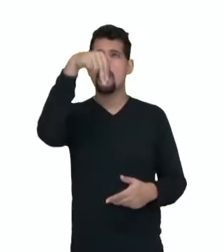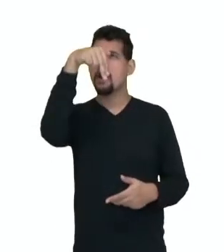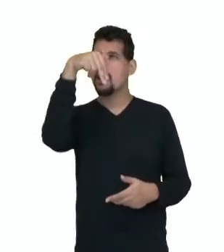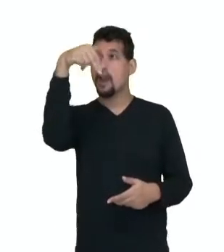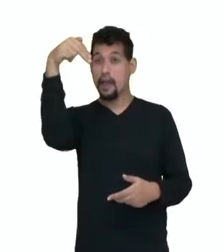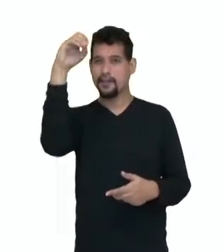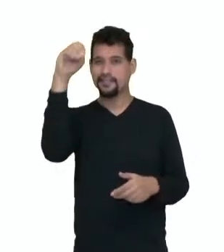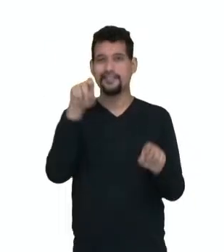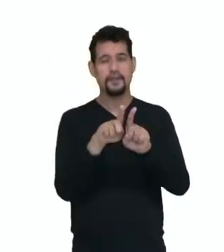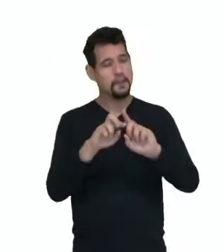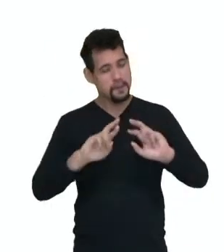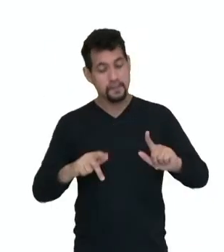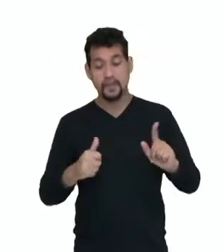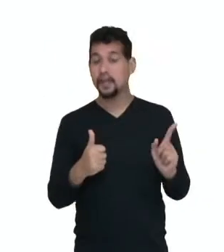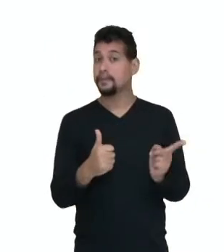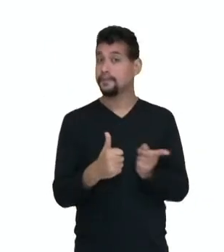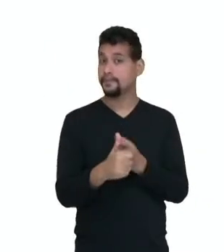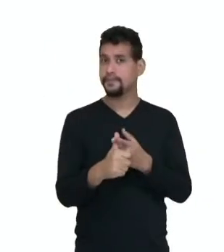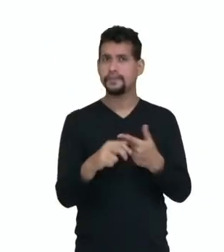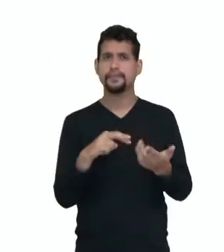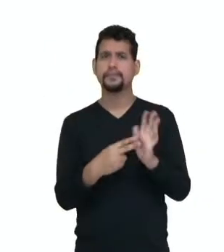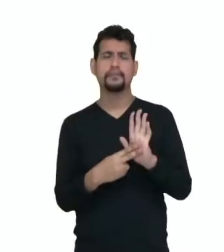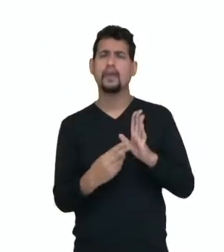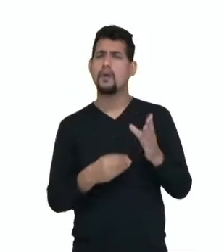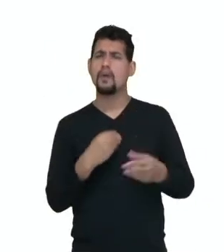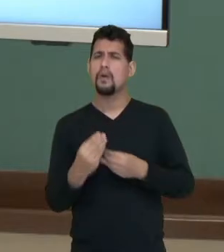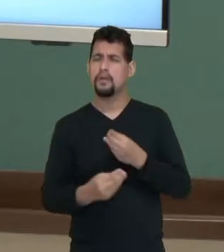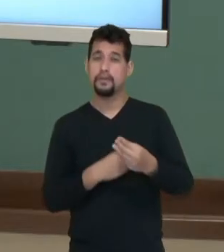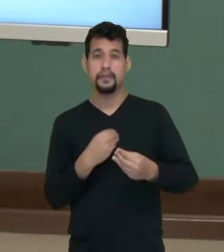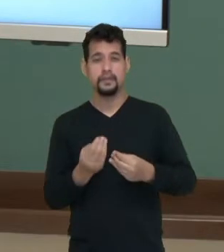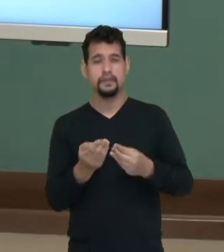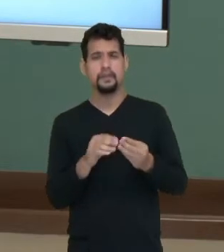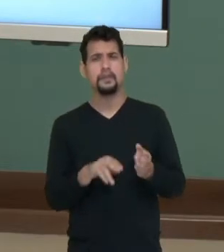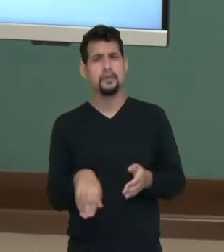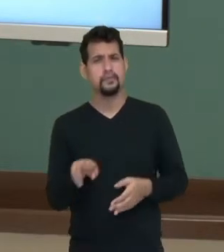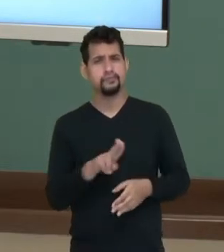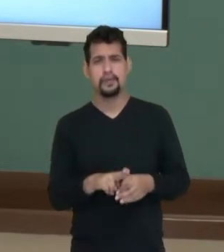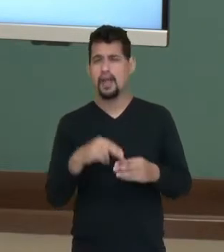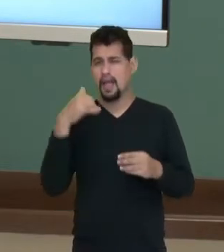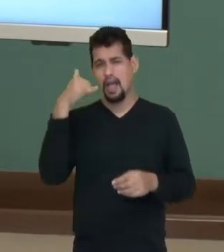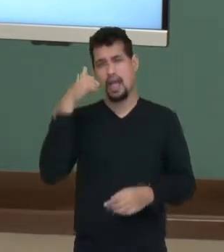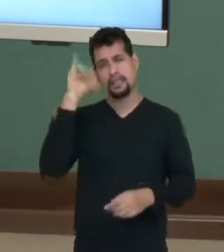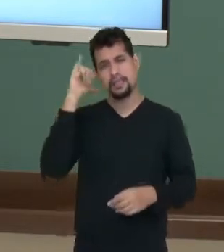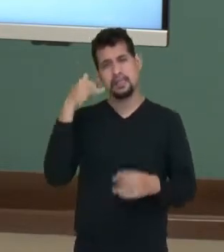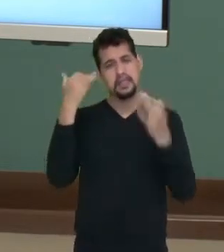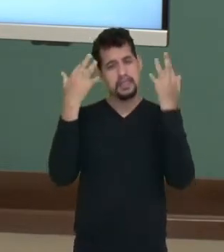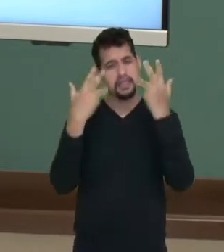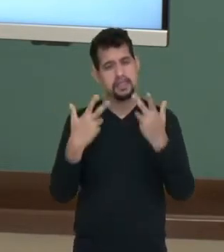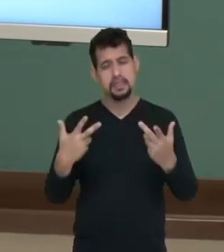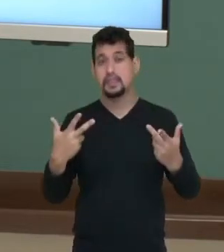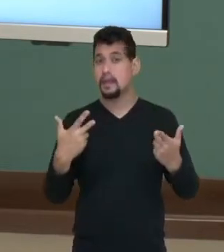em primeiro momento, né, a criação então era voltada para quê? Para tração animal, né, para puxar então ali, por exemplo,